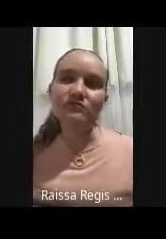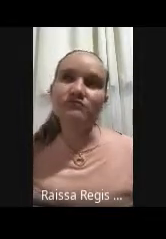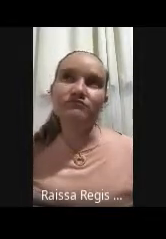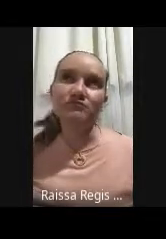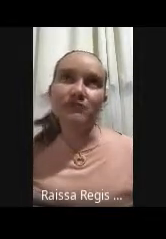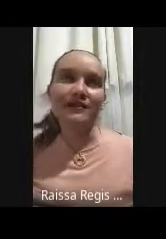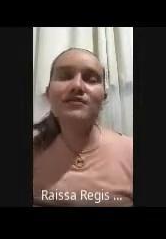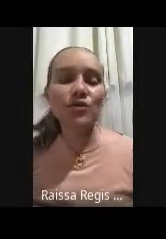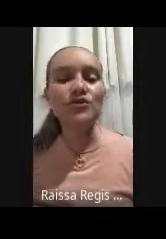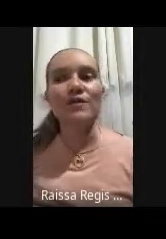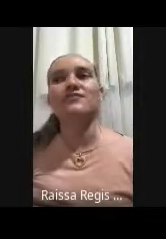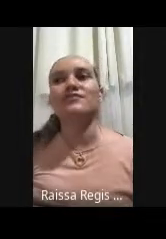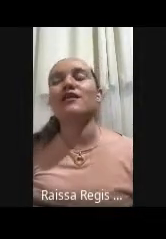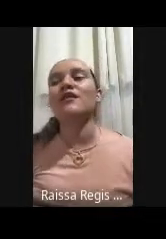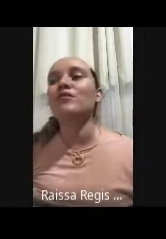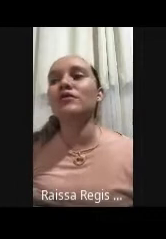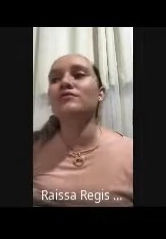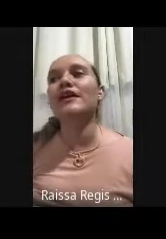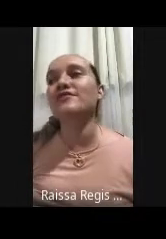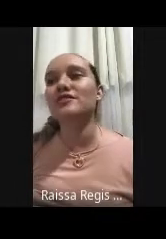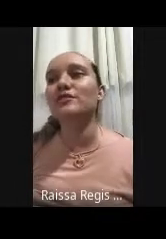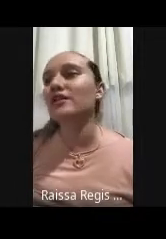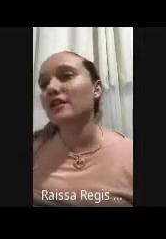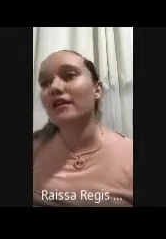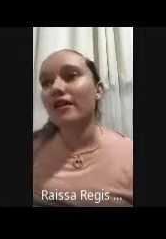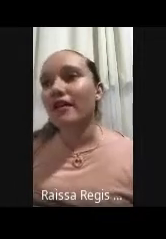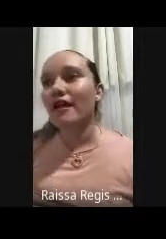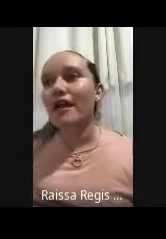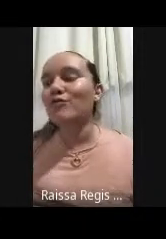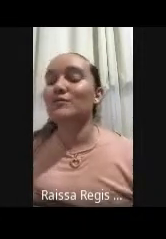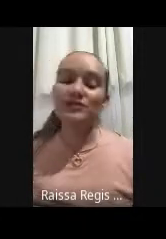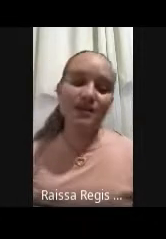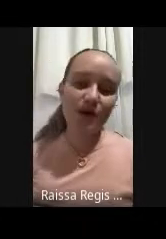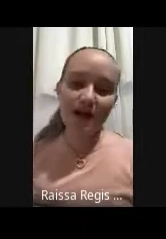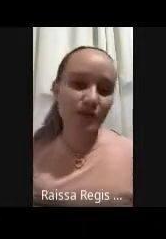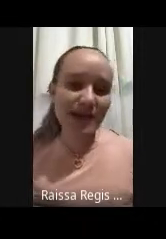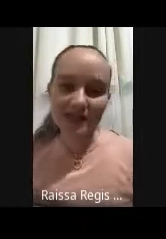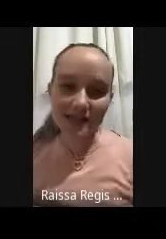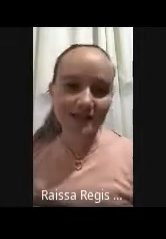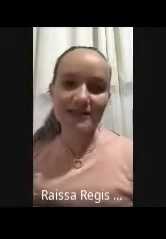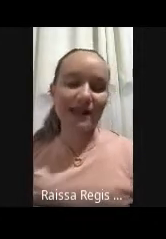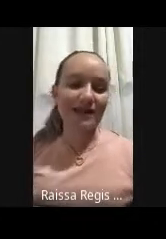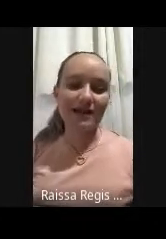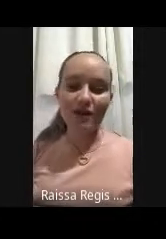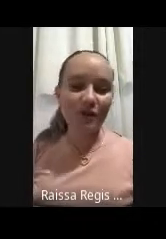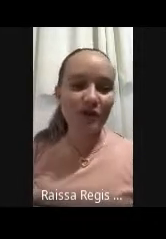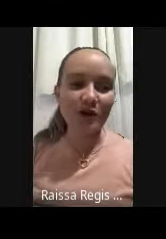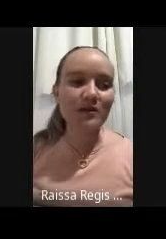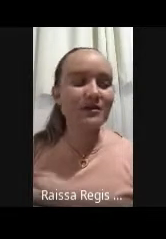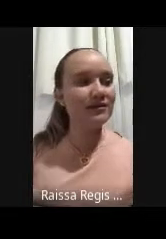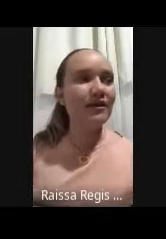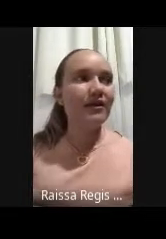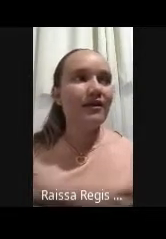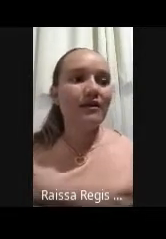não. Até surdos mesmo, né? Não acreditam que, por exemplo, o sign write, o ELIS, ela é uma